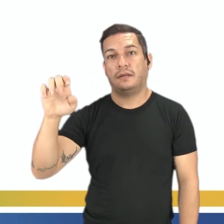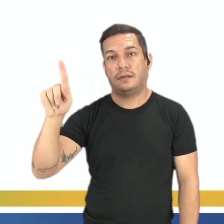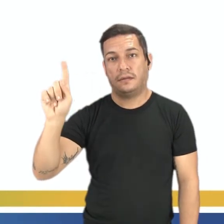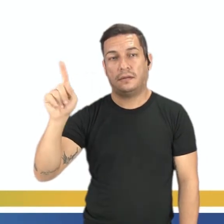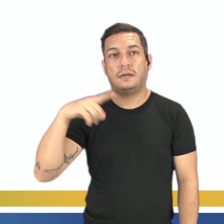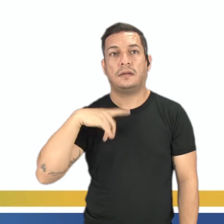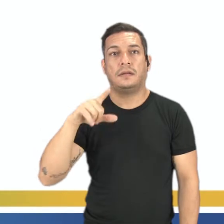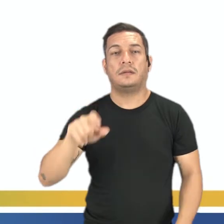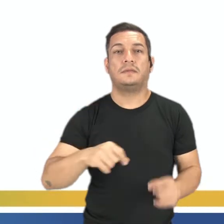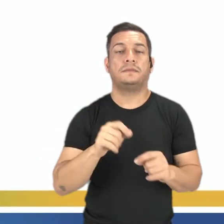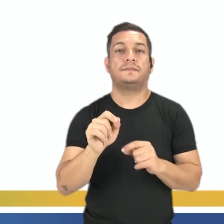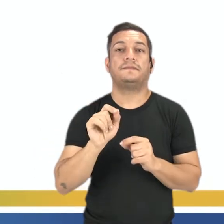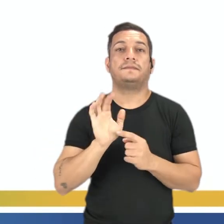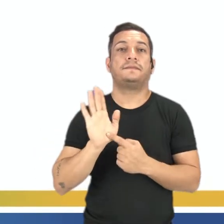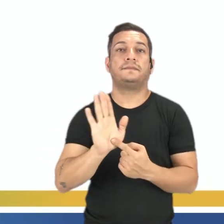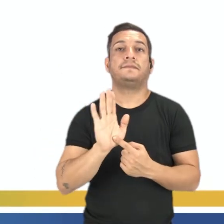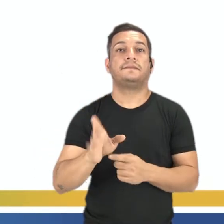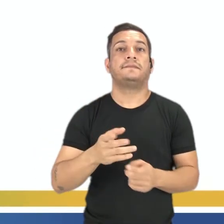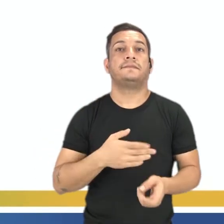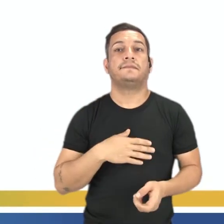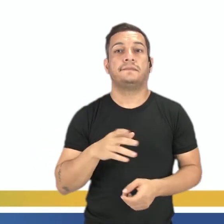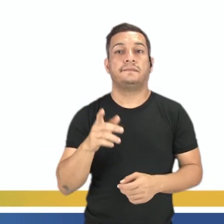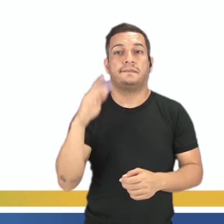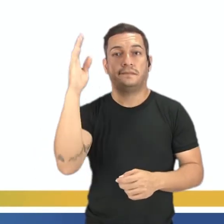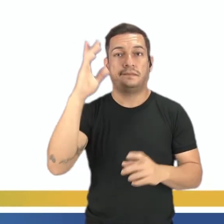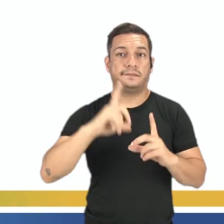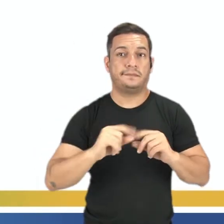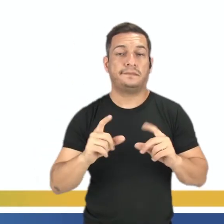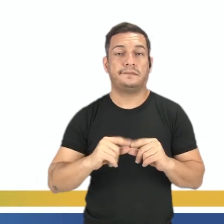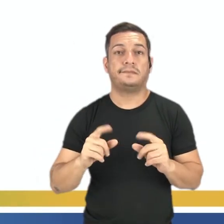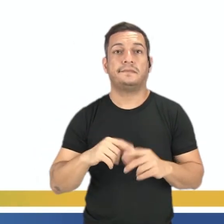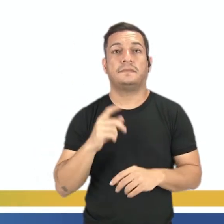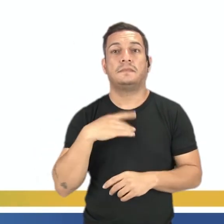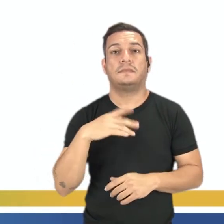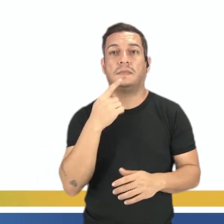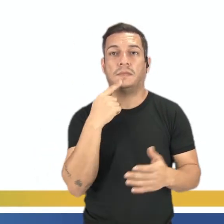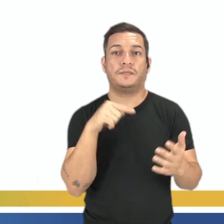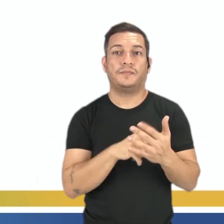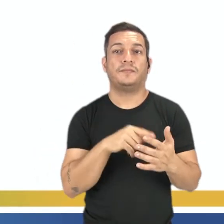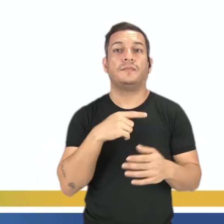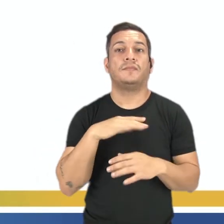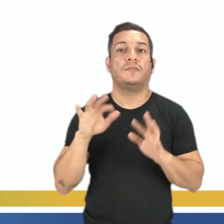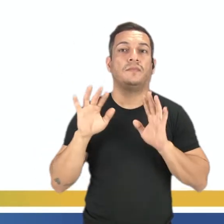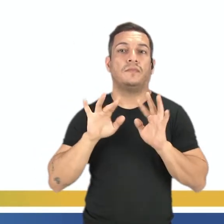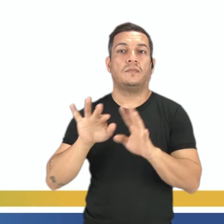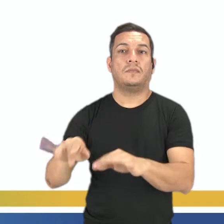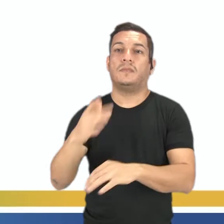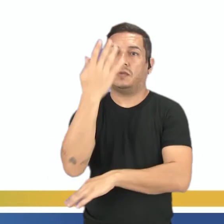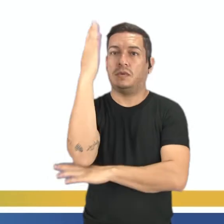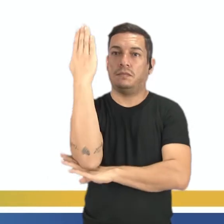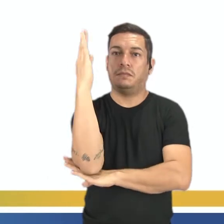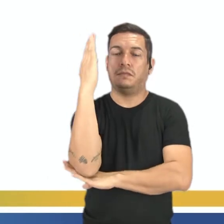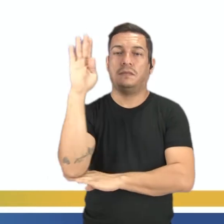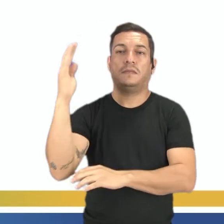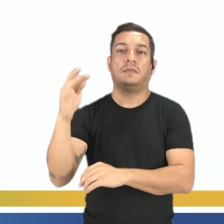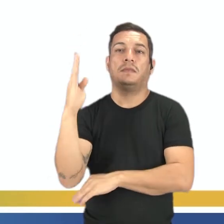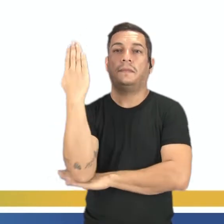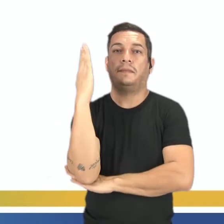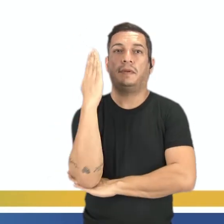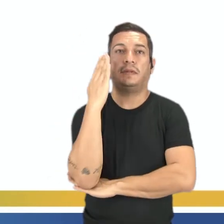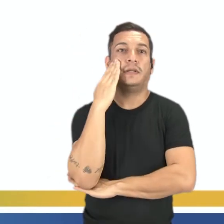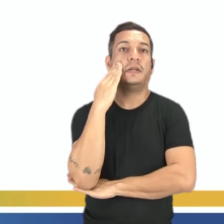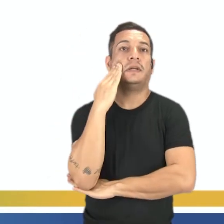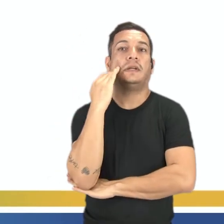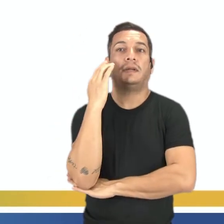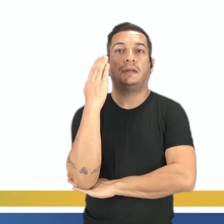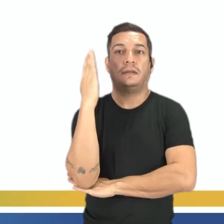uma manifestação em Brasília, ele denuncia a invasão de madeireiros, né, grileiros e garimpeiros no território de seu